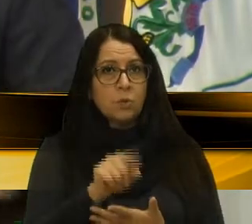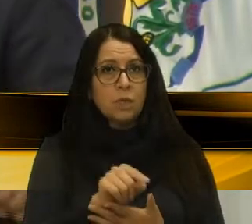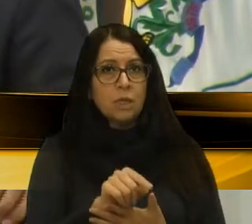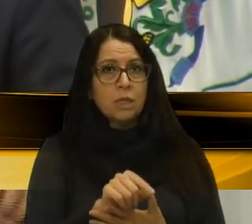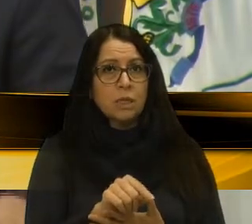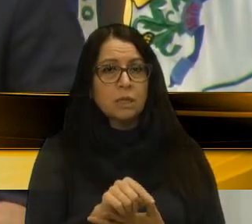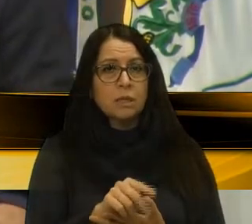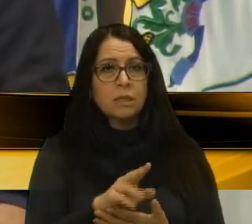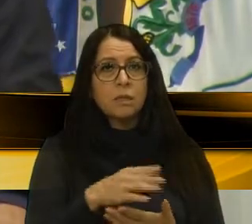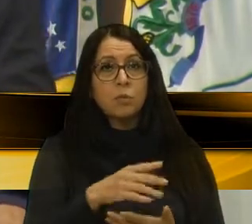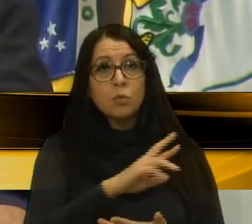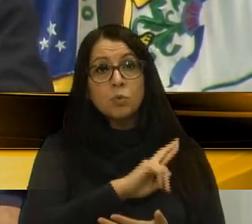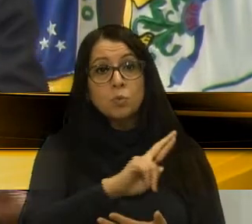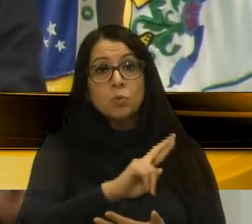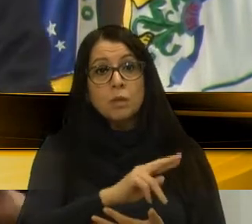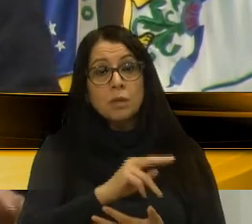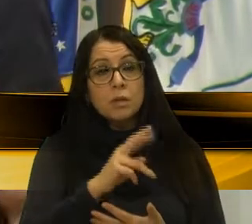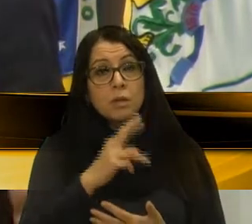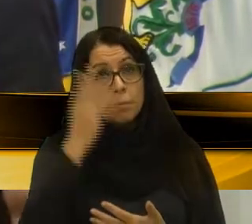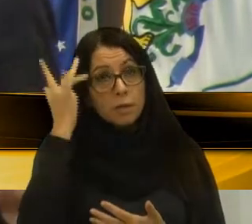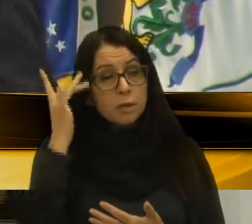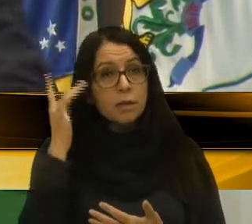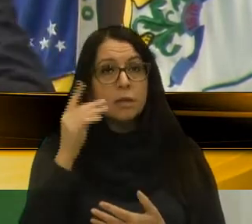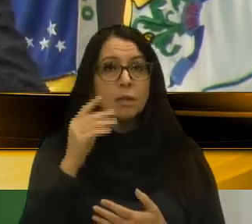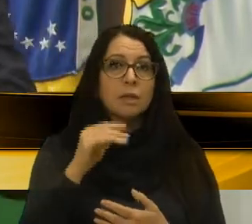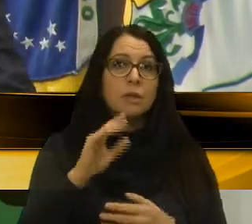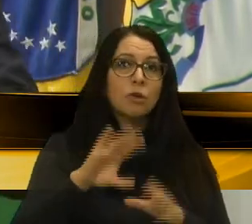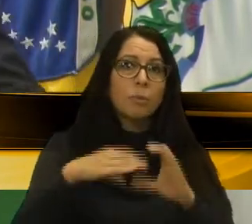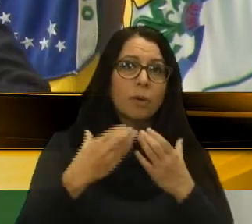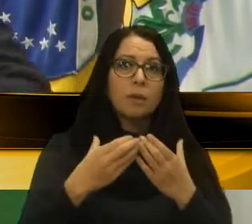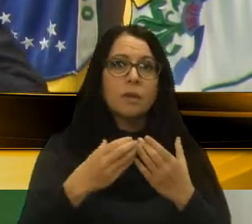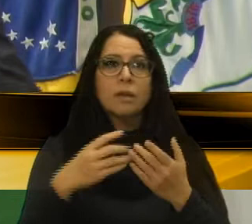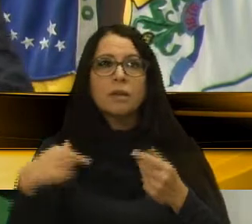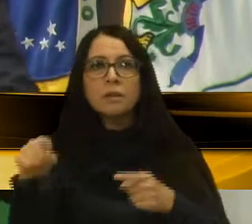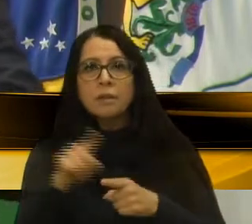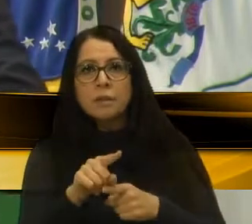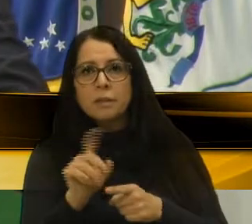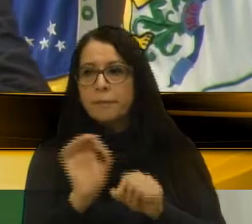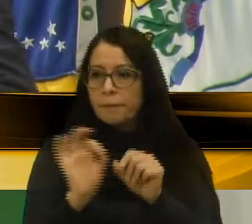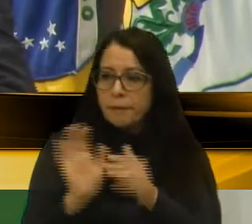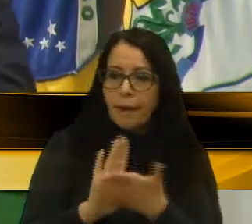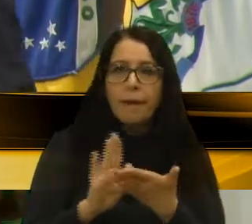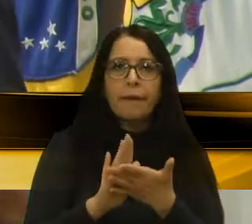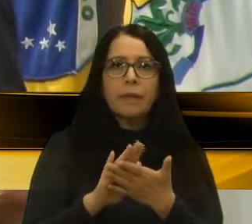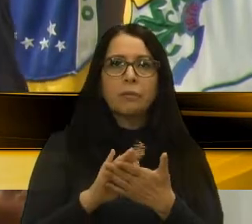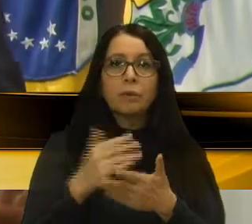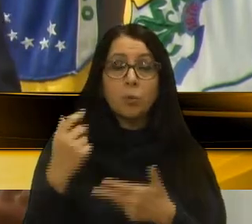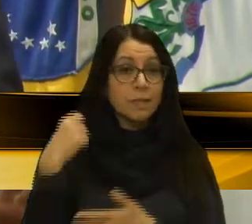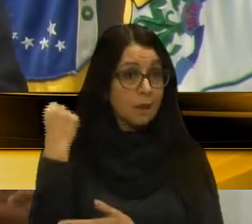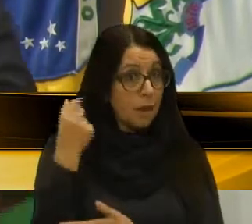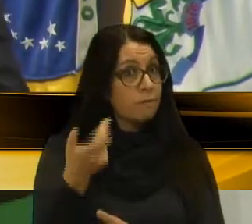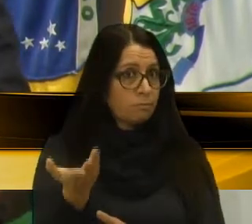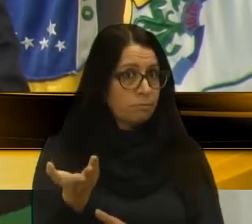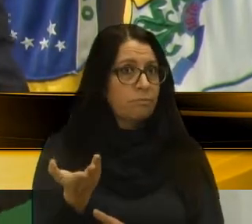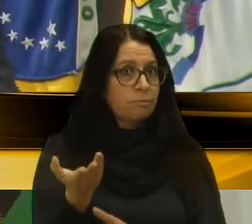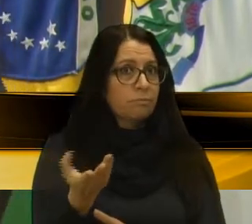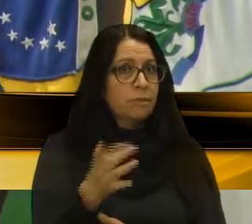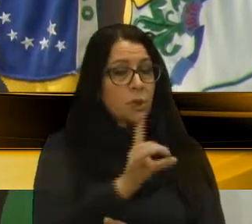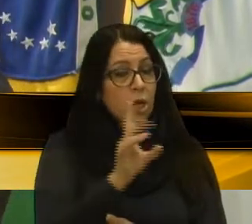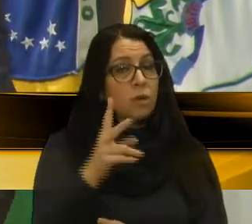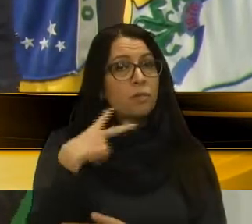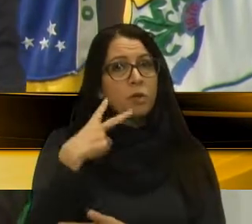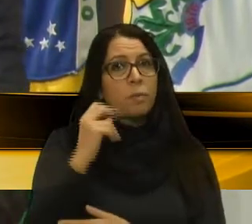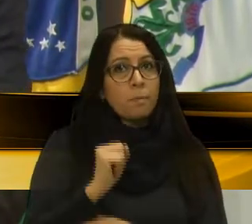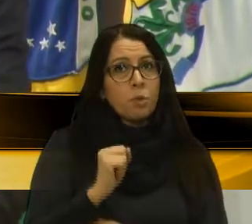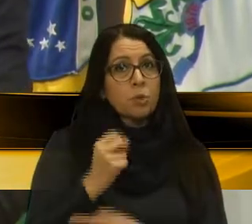do resultado amanhã, a imprensa ou a comunidade vai dizer que deu pizza, que não deu em nada, uma situação tão grave assim. Então, que cada vereador